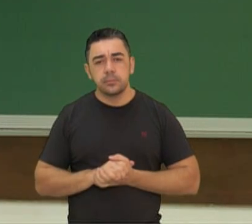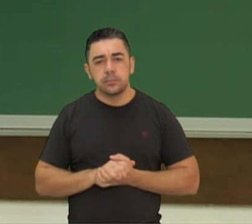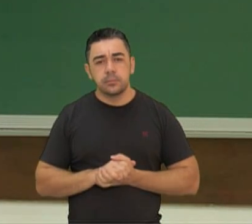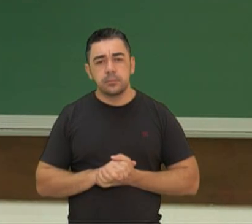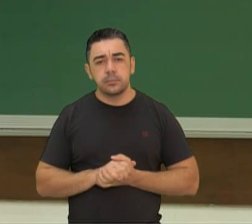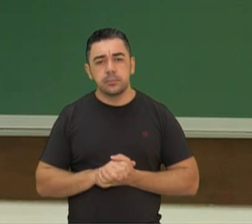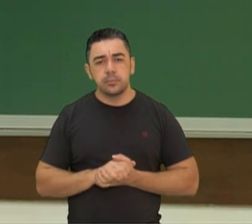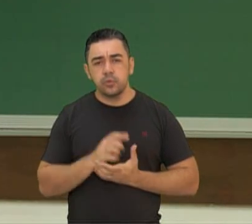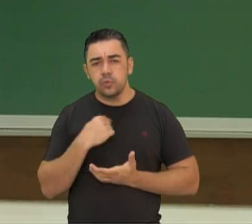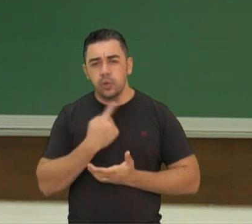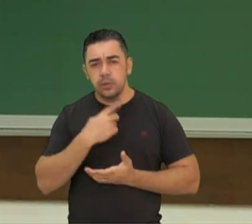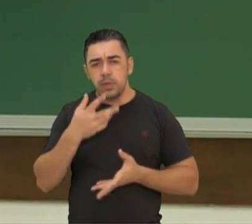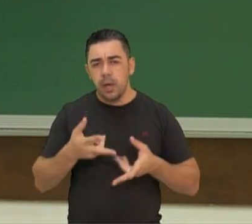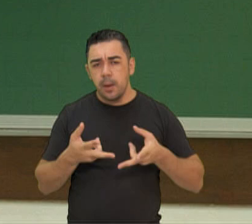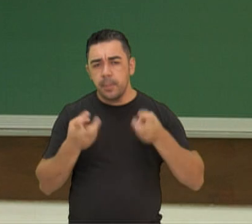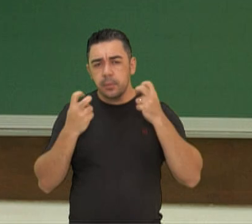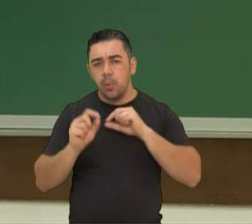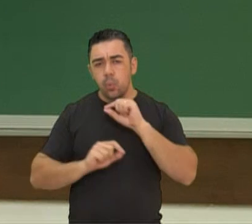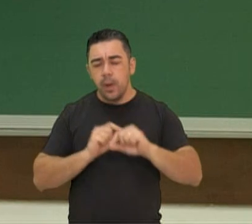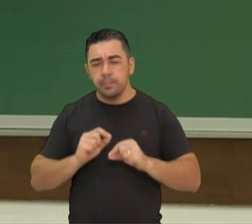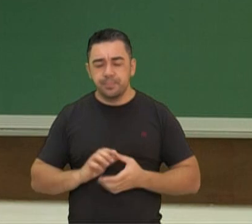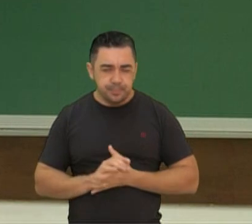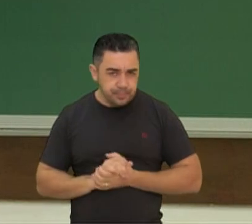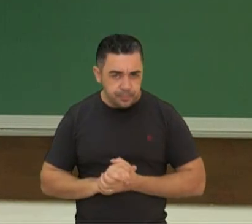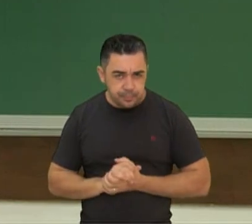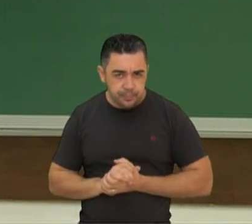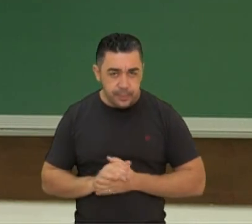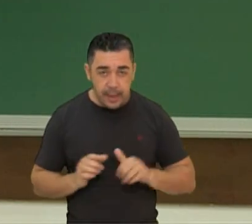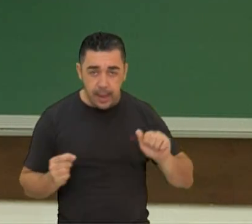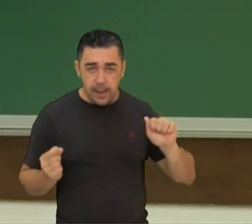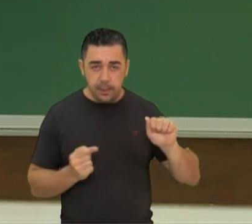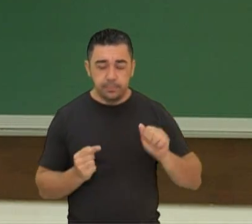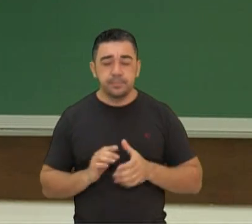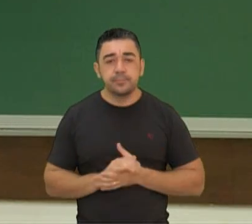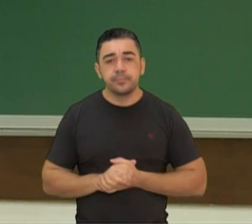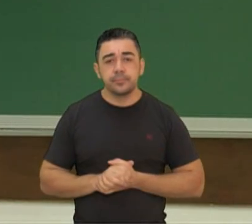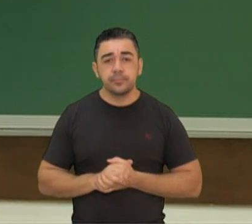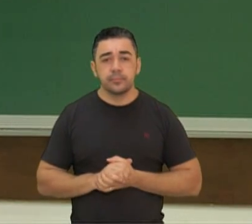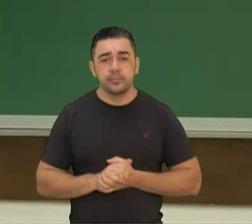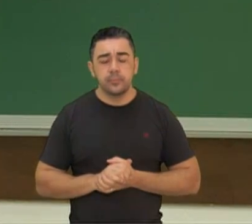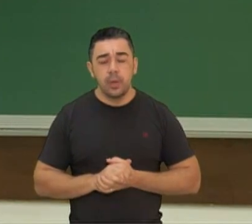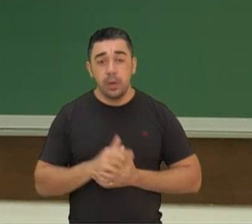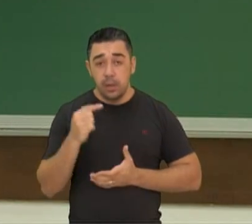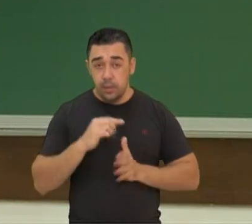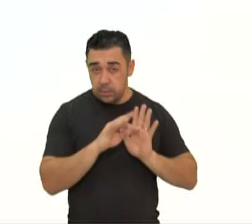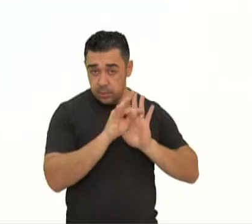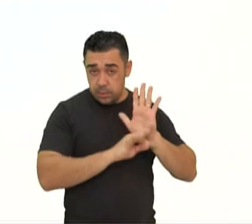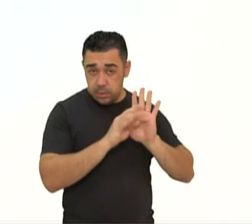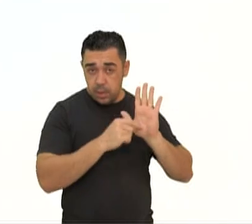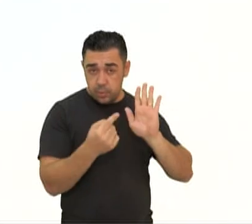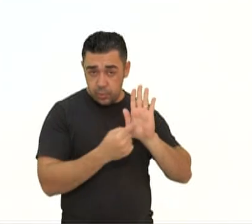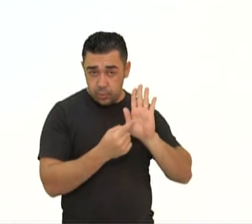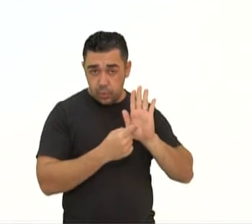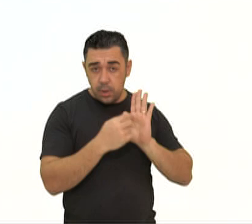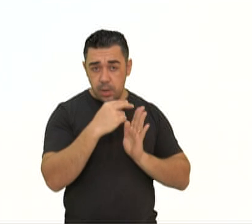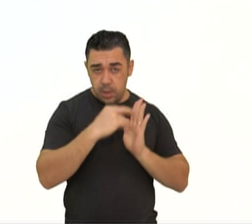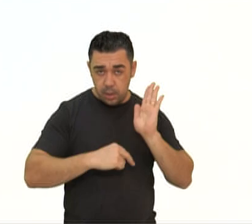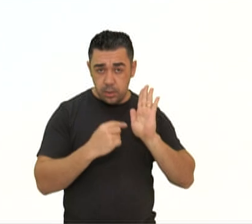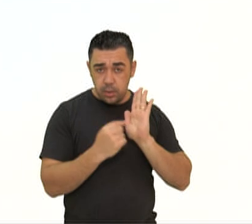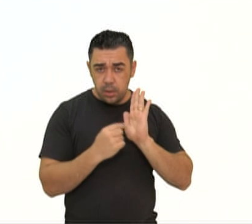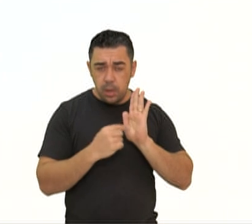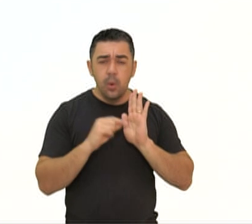podemos concluir que, alternativa A, o texto que acabamos de ler, né, ele tem